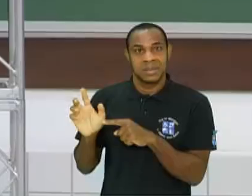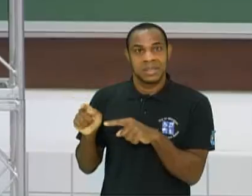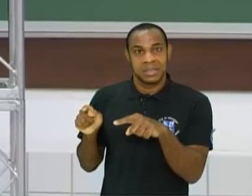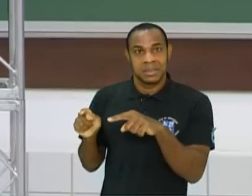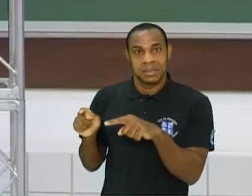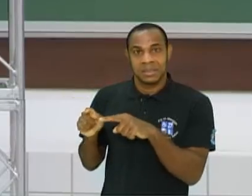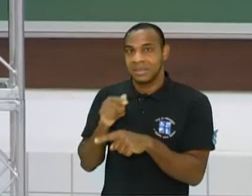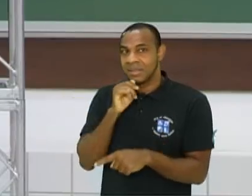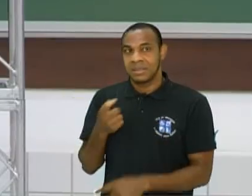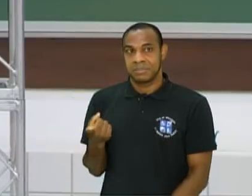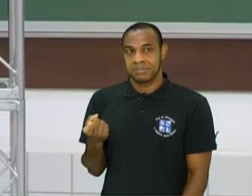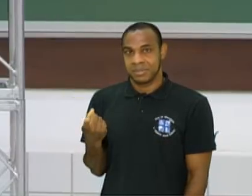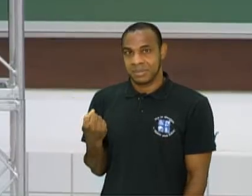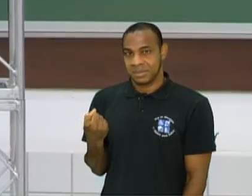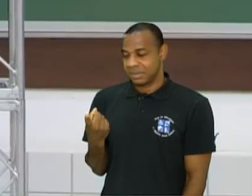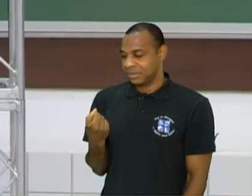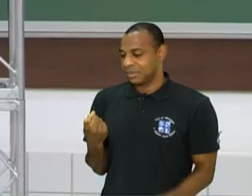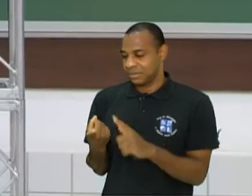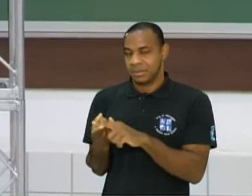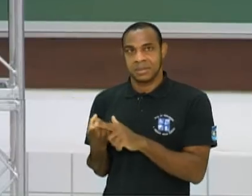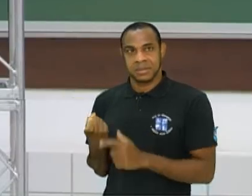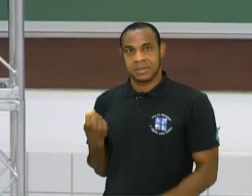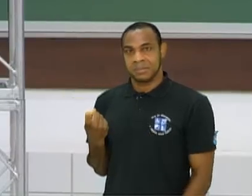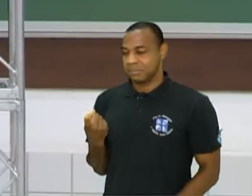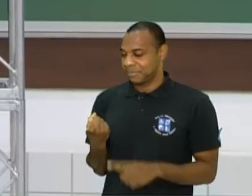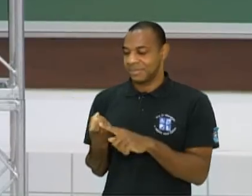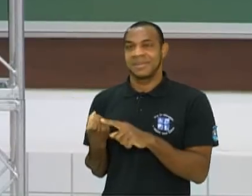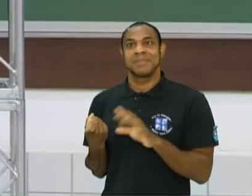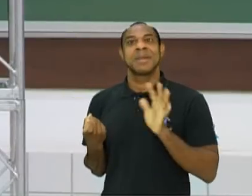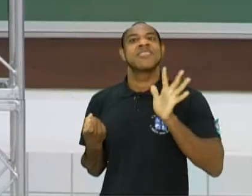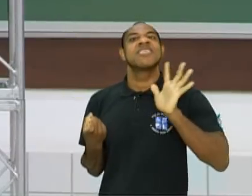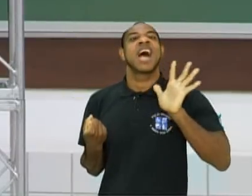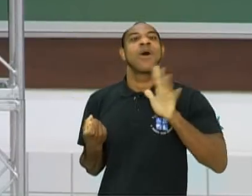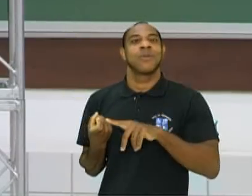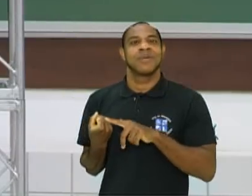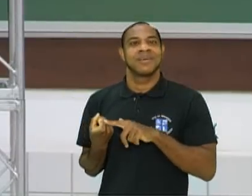que nós conhecemos como come here, para tchau. E